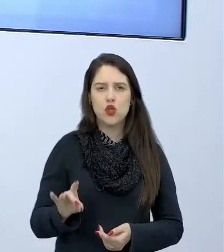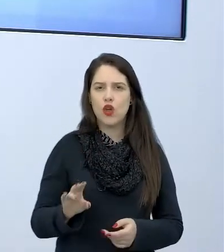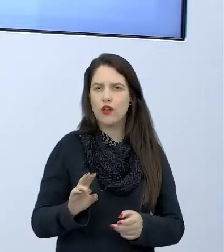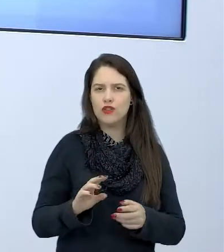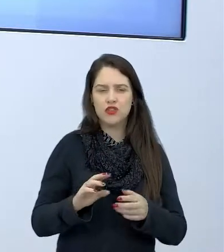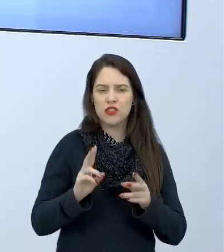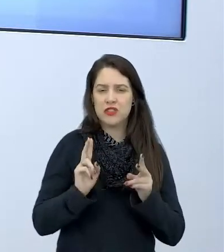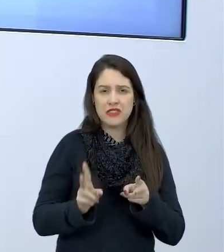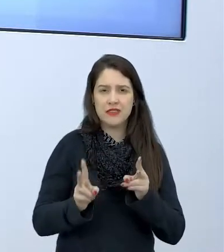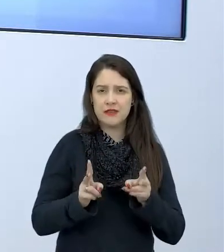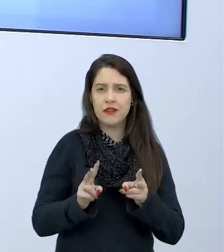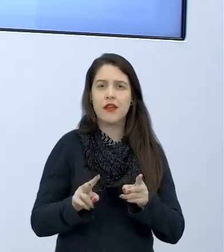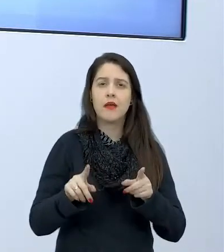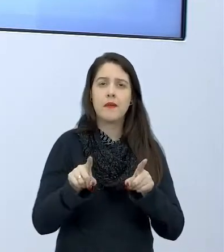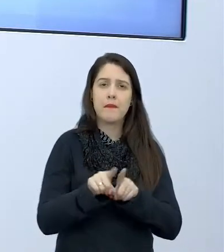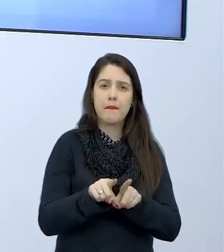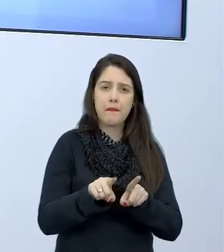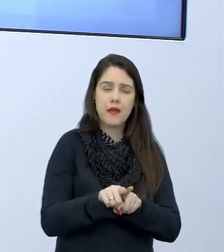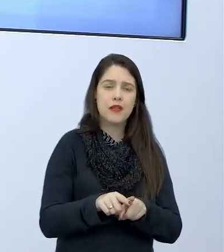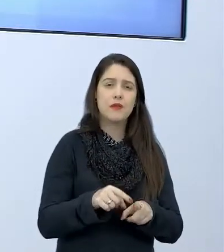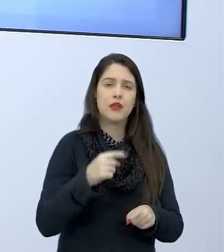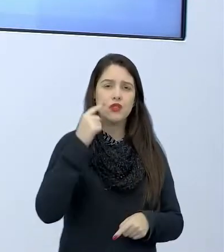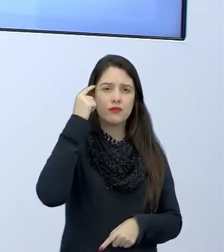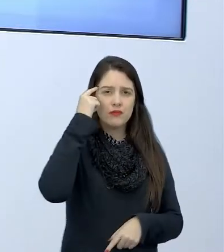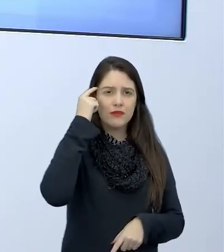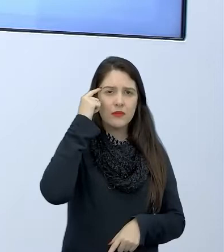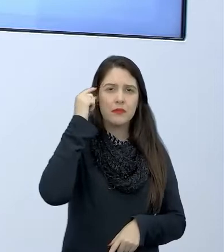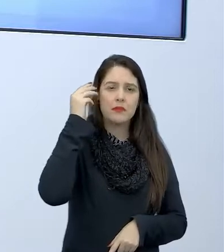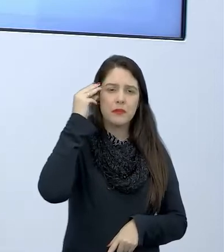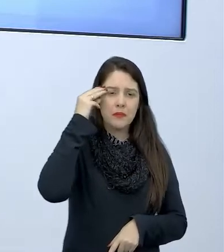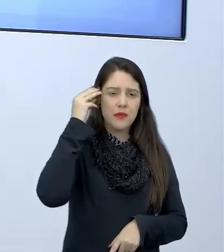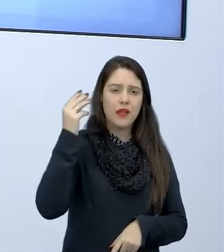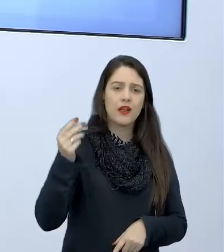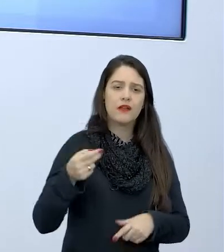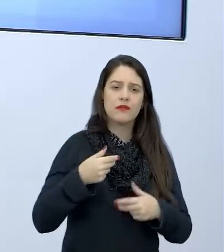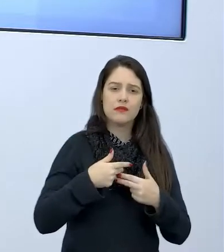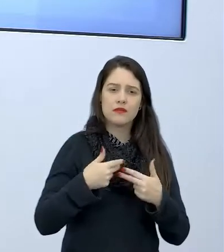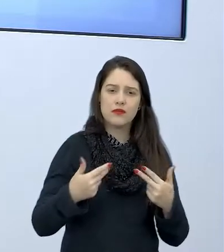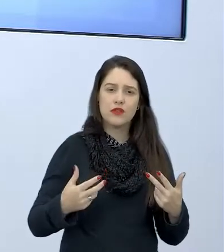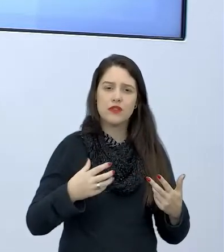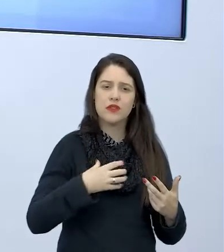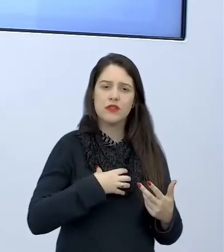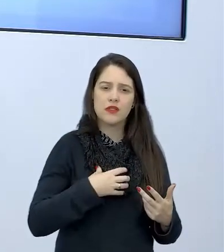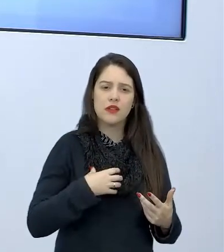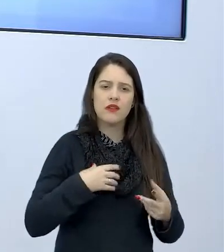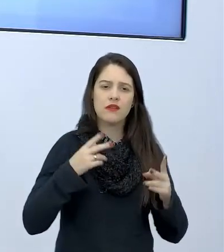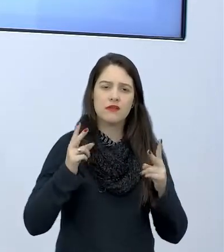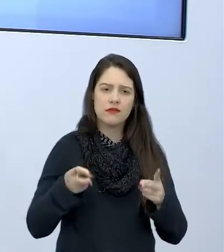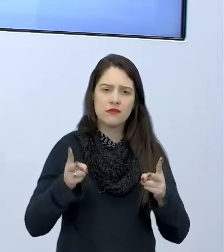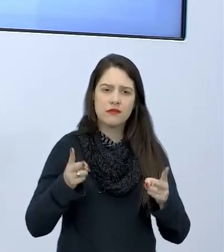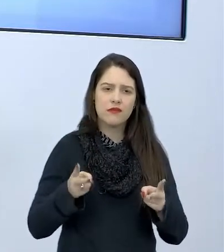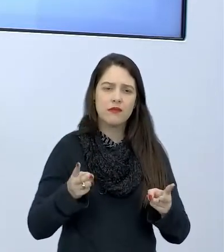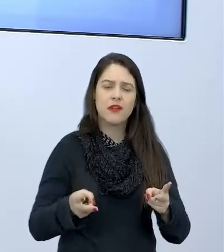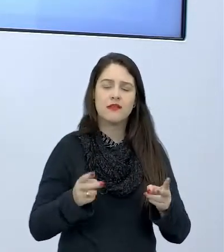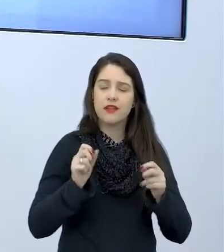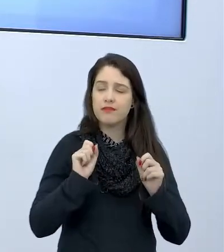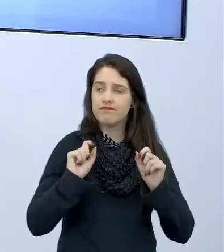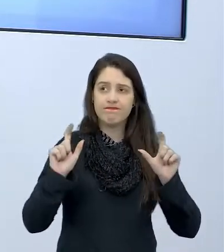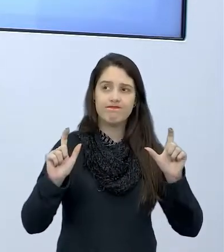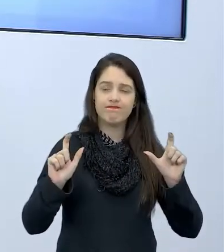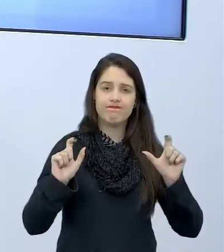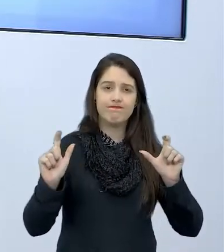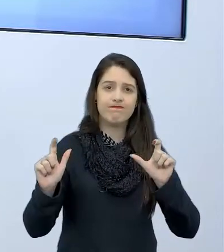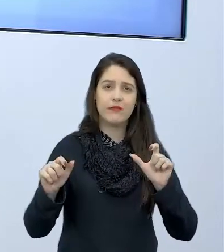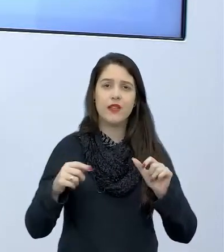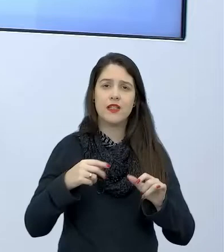resistência, mas ela também é uma forma de memória, ela é uma forma de herança, ela é uma forma de manter acesa, né,